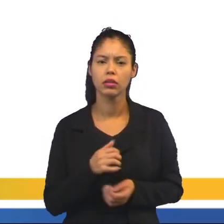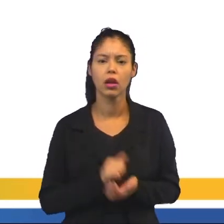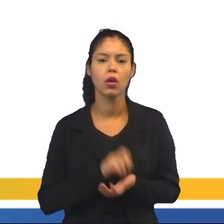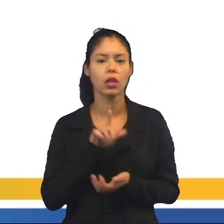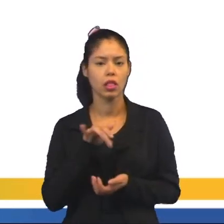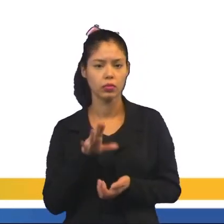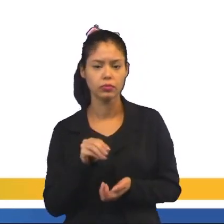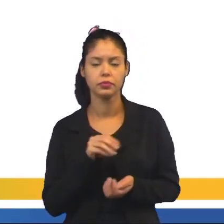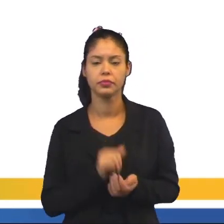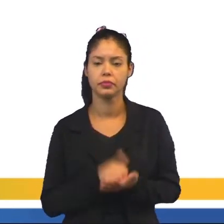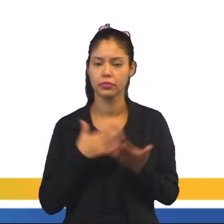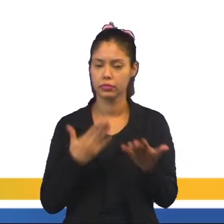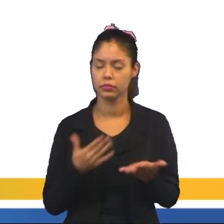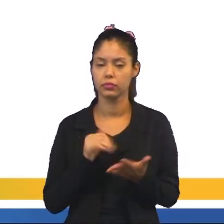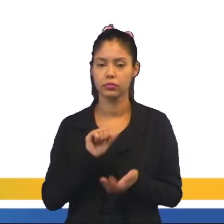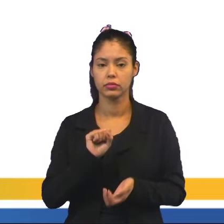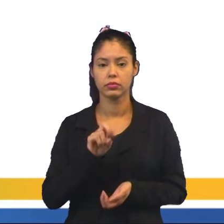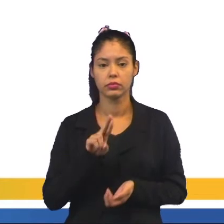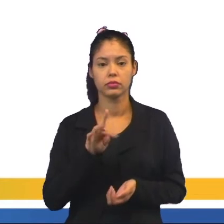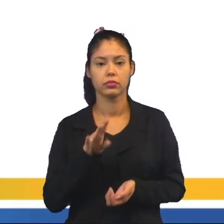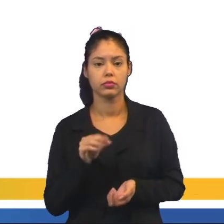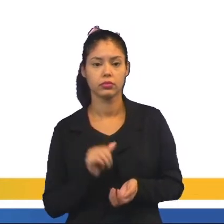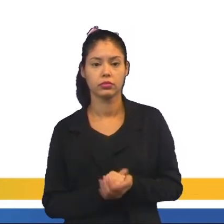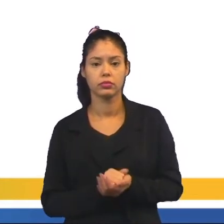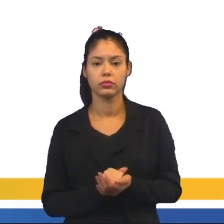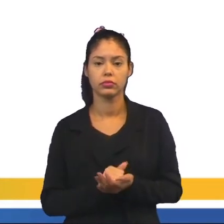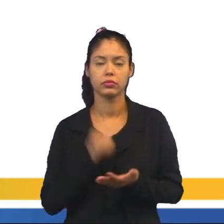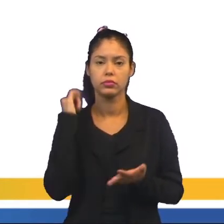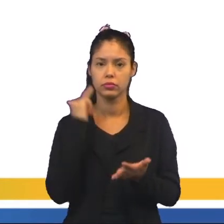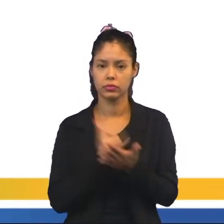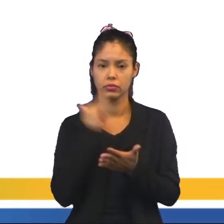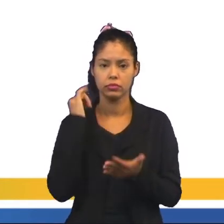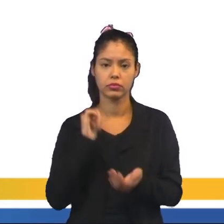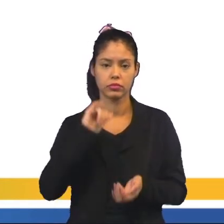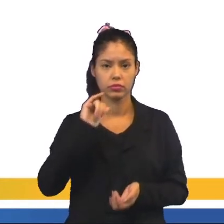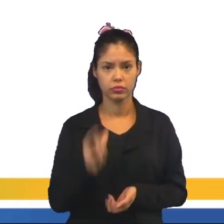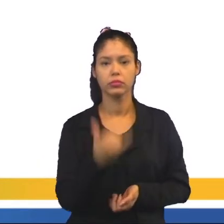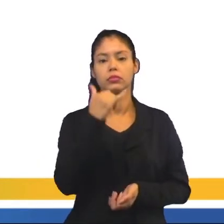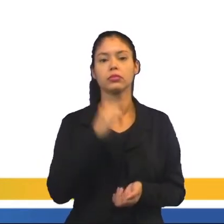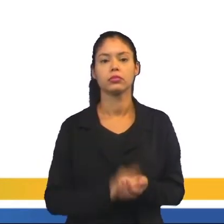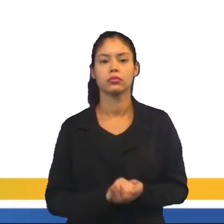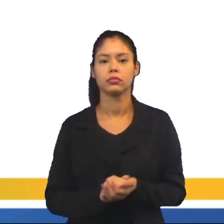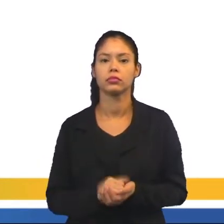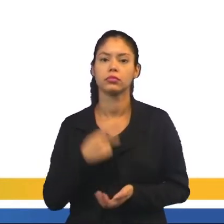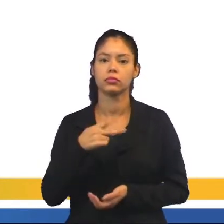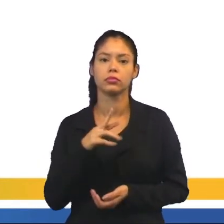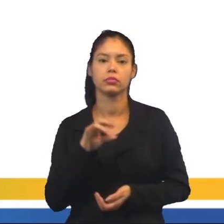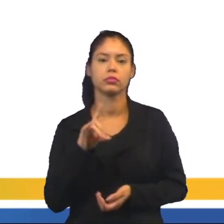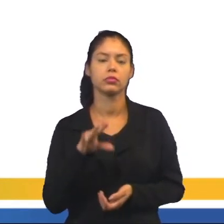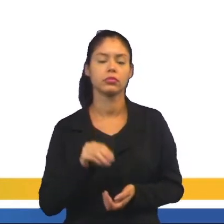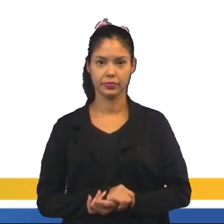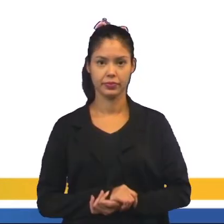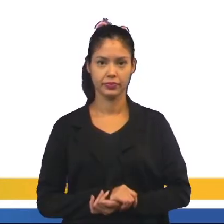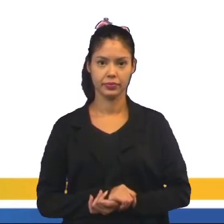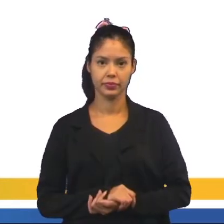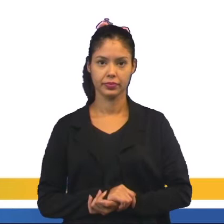ele vai me dizer que foi o Léo né então leva o sujeito a uma palavra aprovado nos rins um todo ali é predicado tá